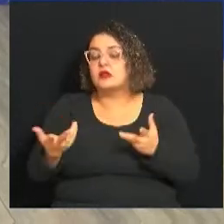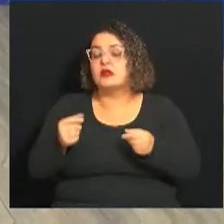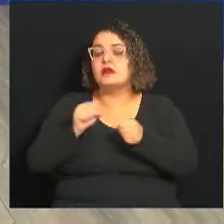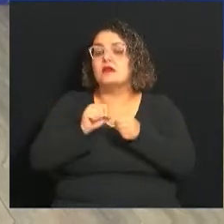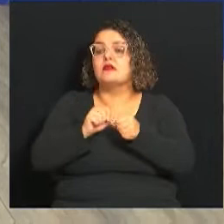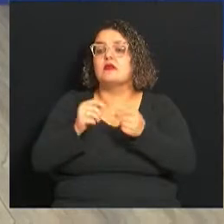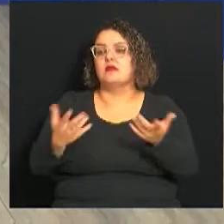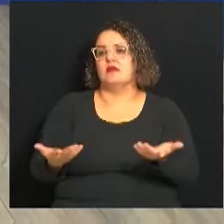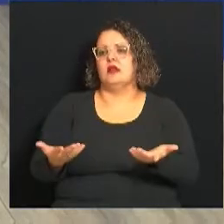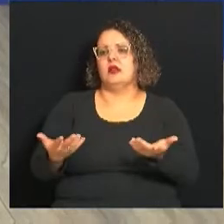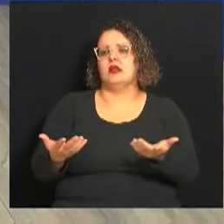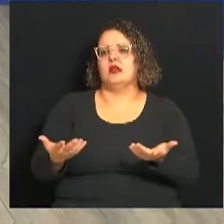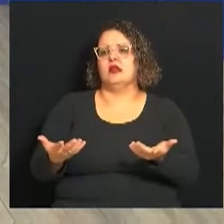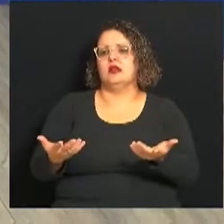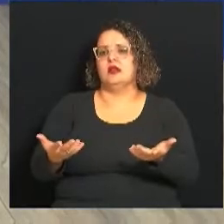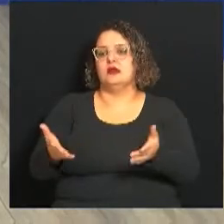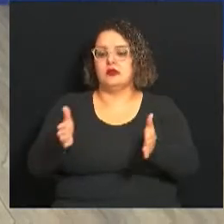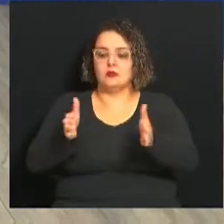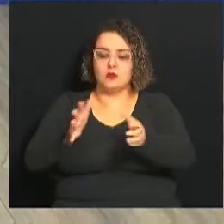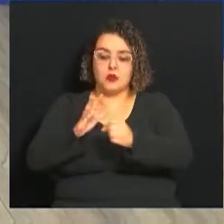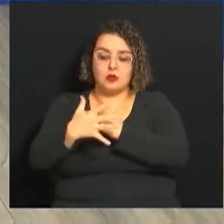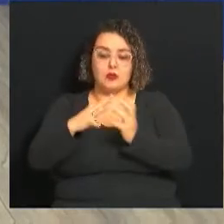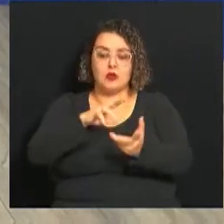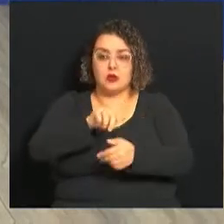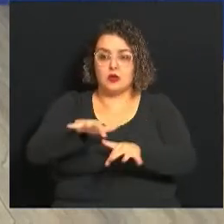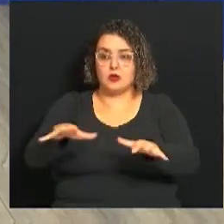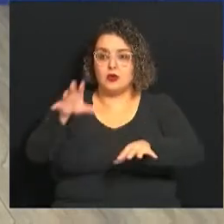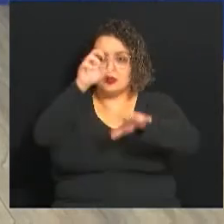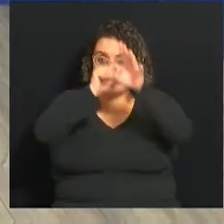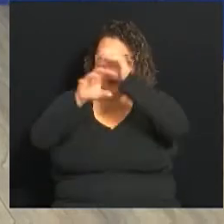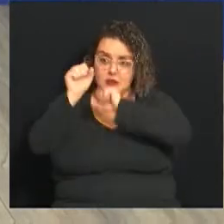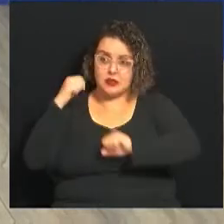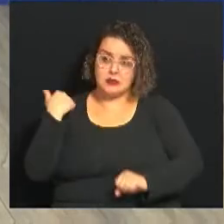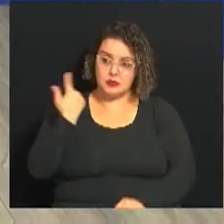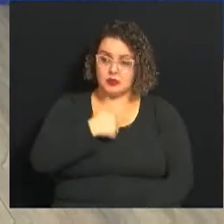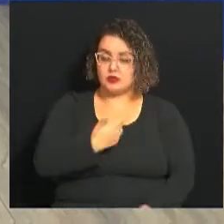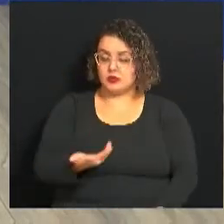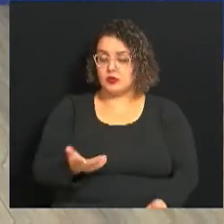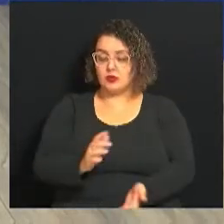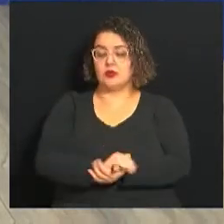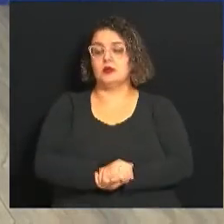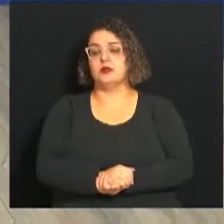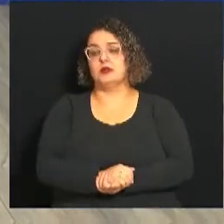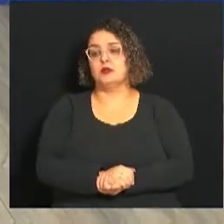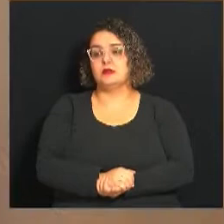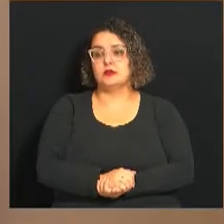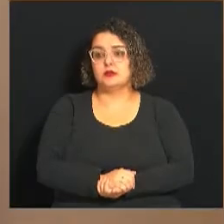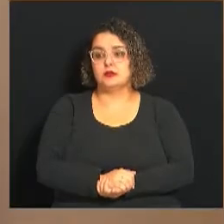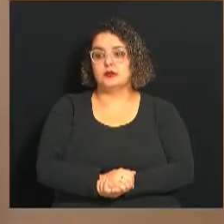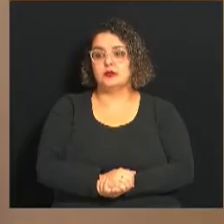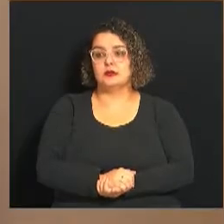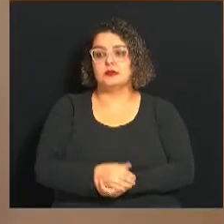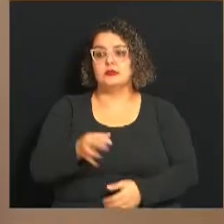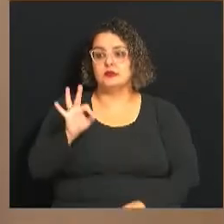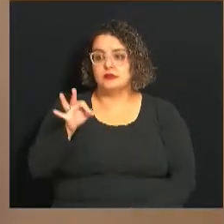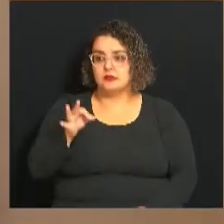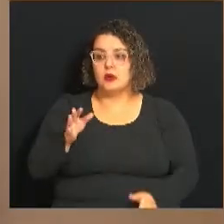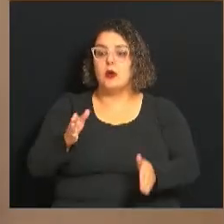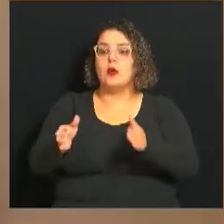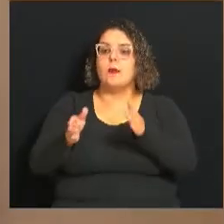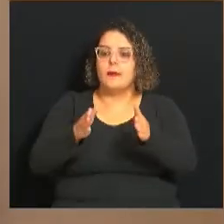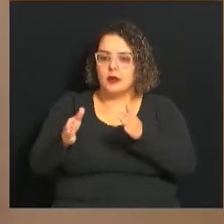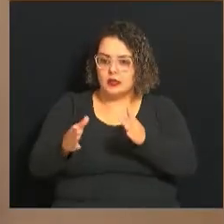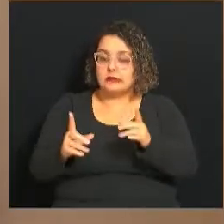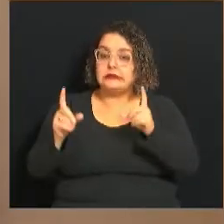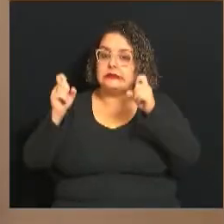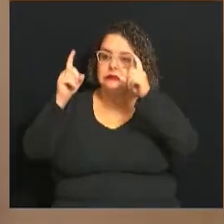período de pandemia, que um aprendizado para todos nós, né? Sim, com certeza foi um período muito desafiador